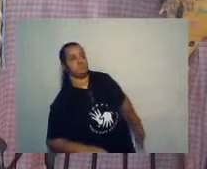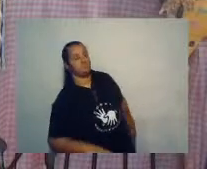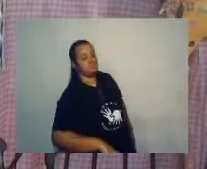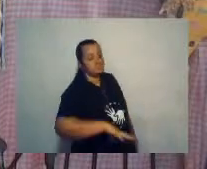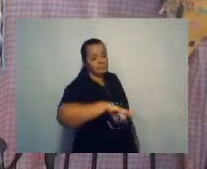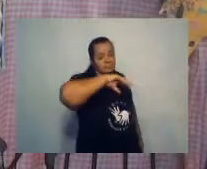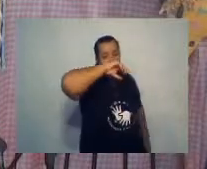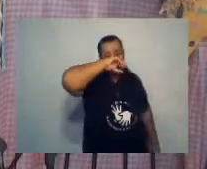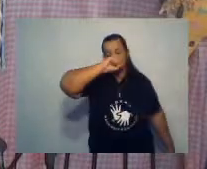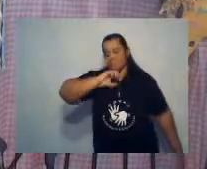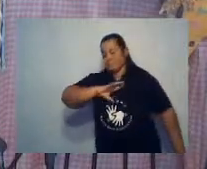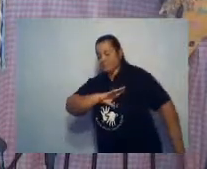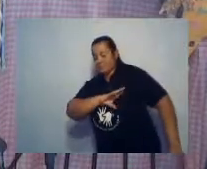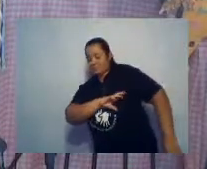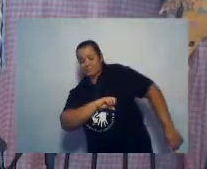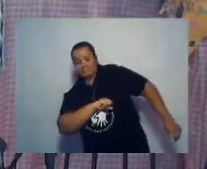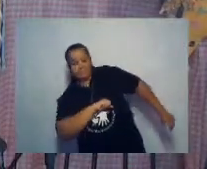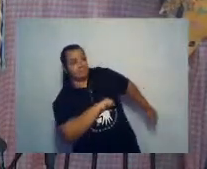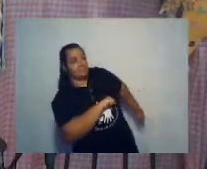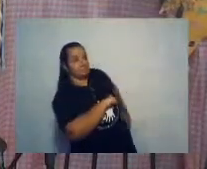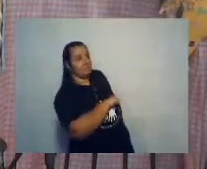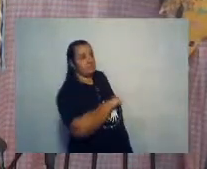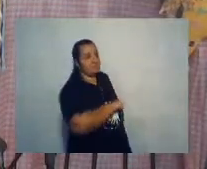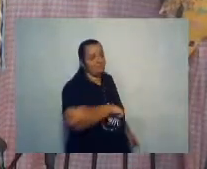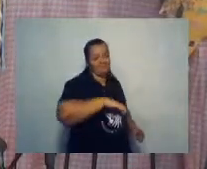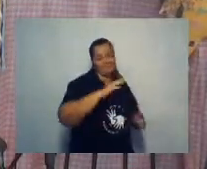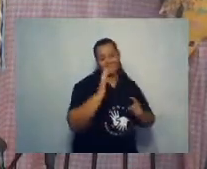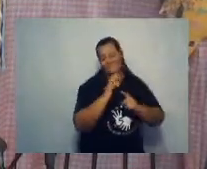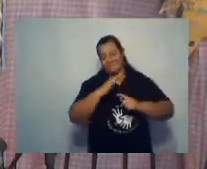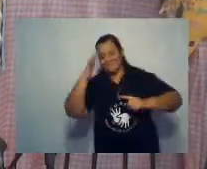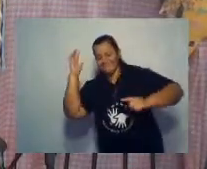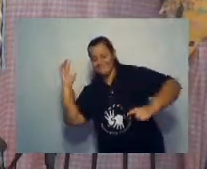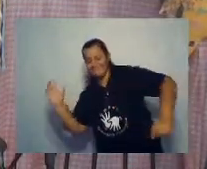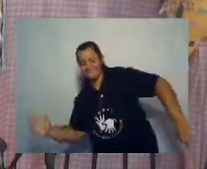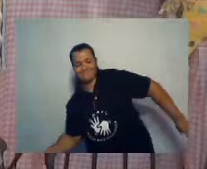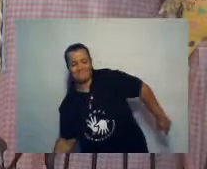sofrer. Um aroma de amores pode haver